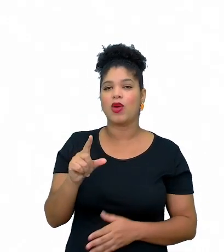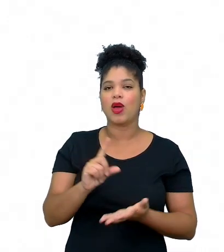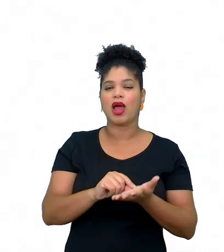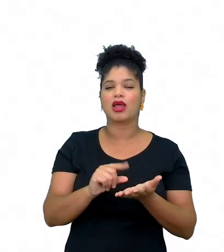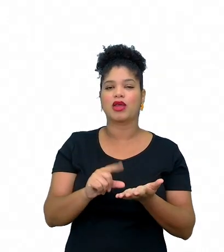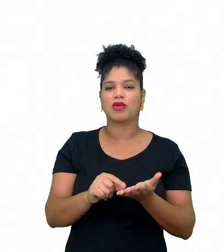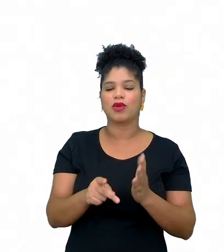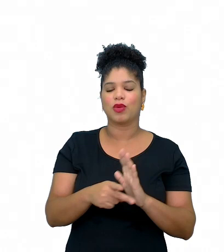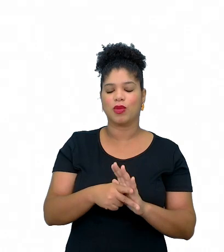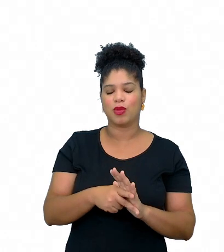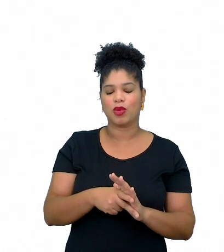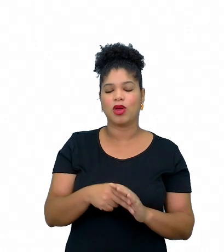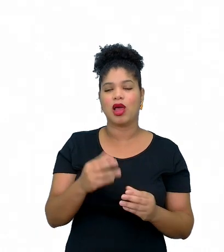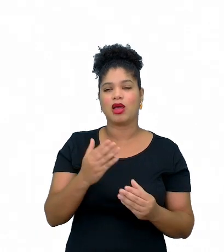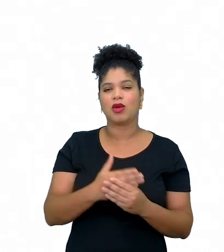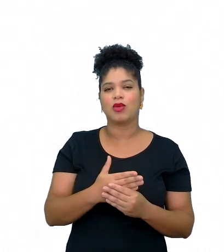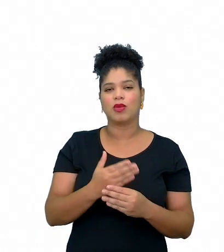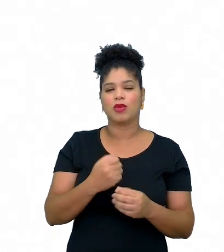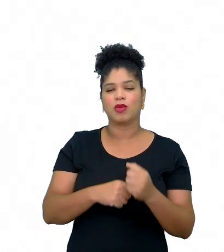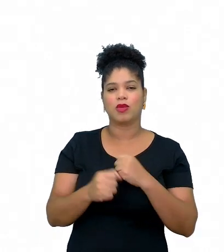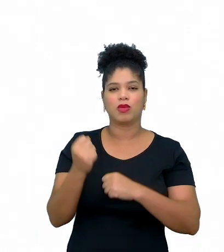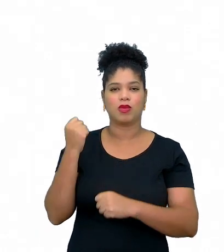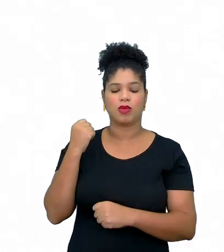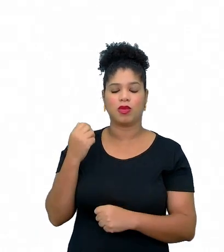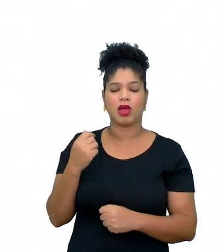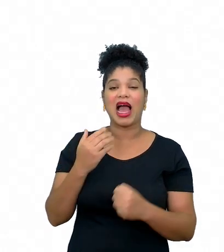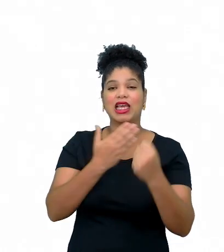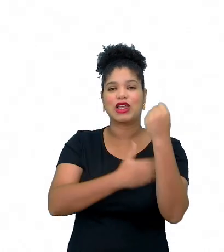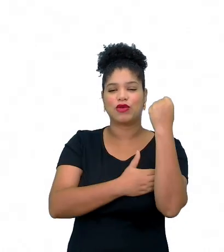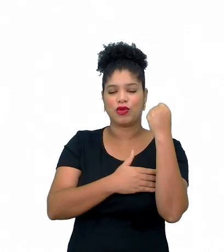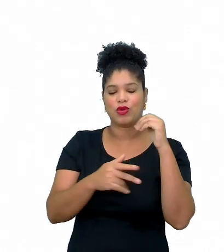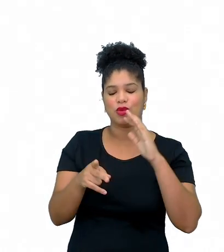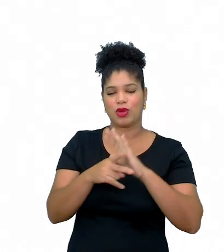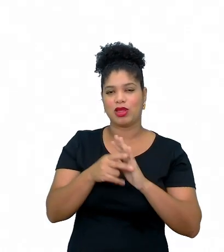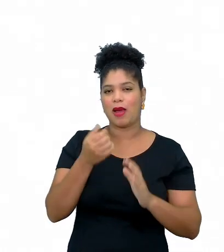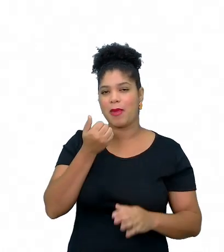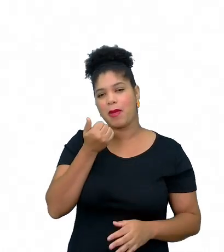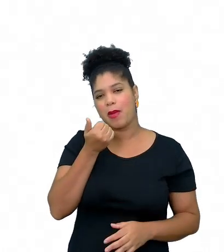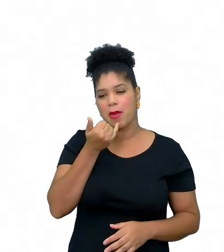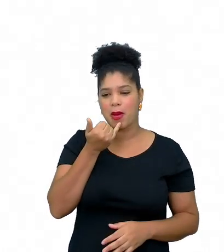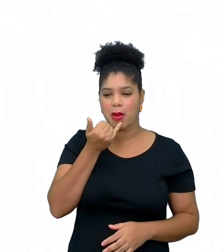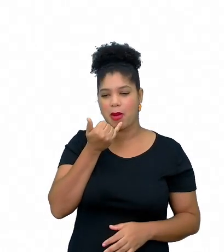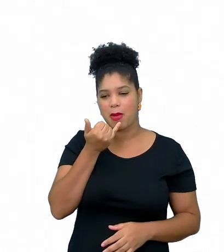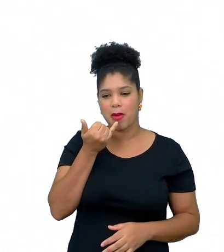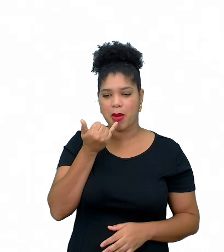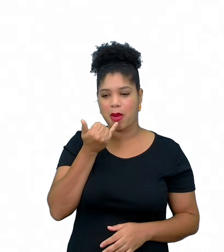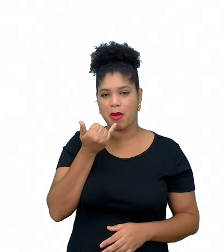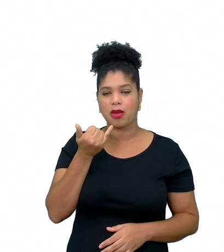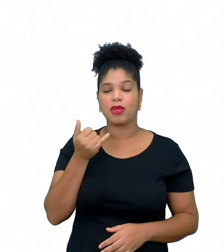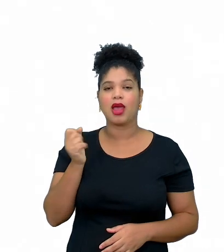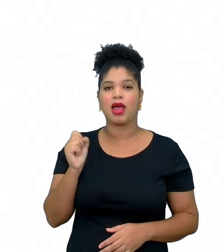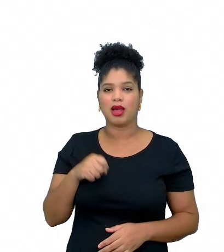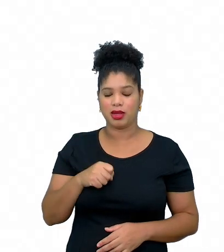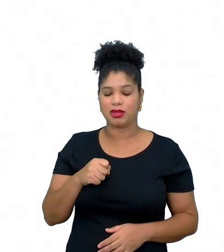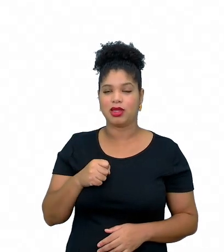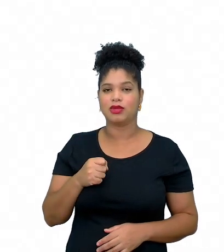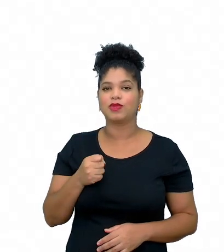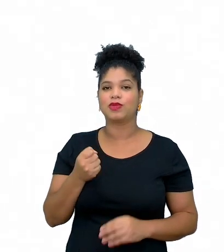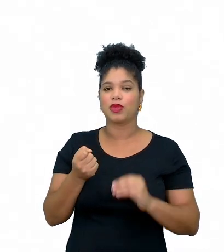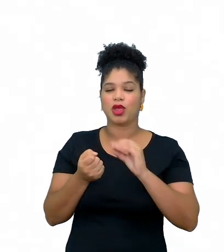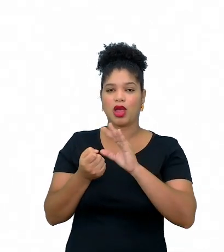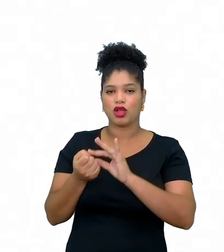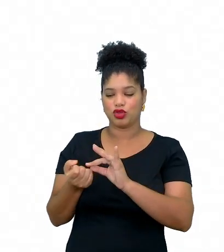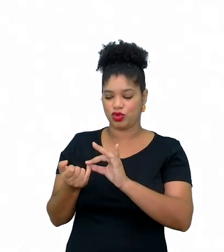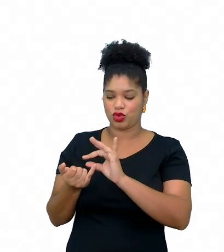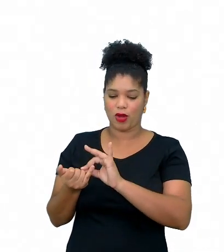áudio do ano anterior, provavelmente ele tinha lá no WhatsApp, ele simplesmente pegou, tirou ele